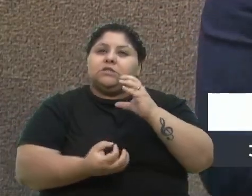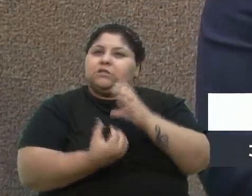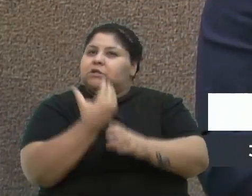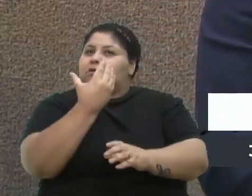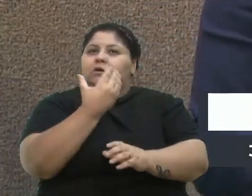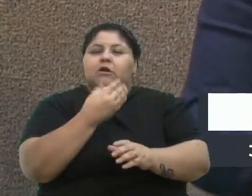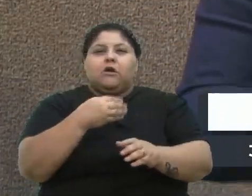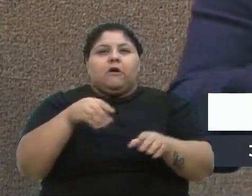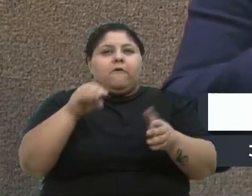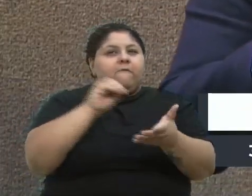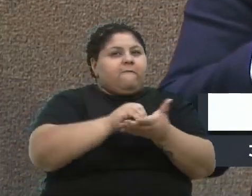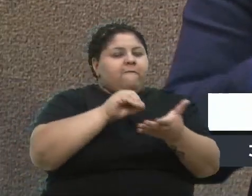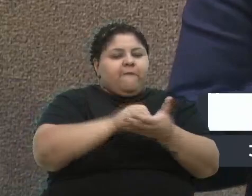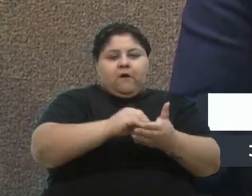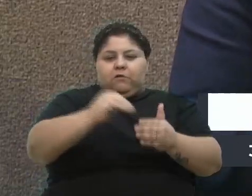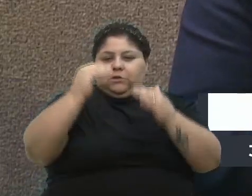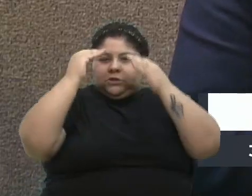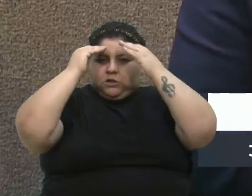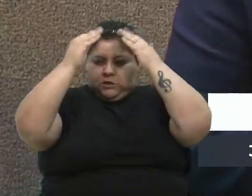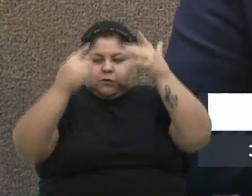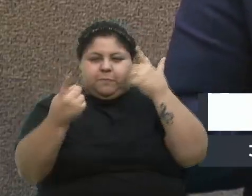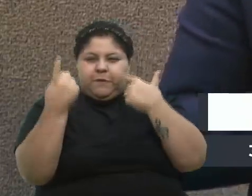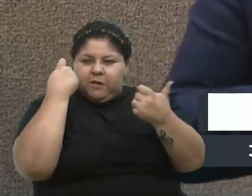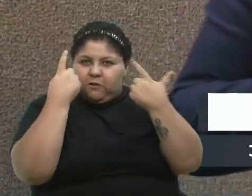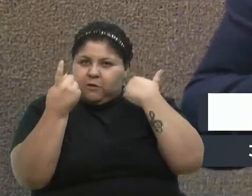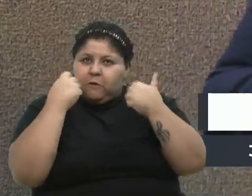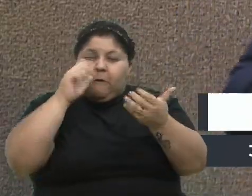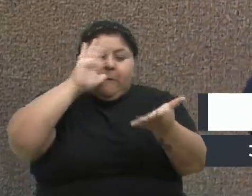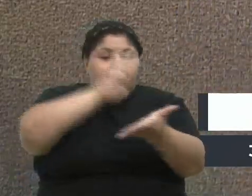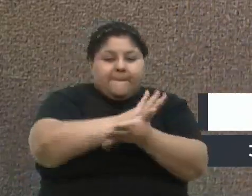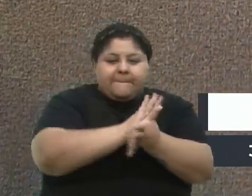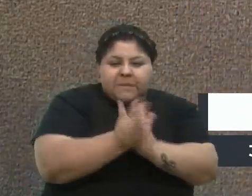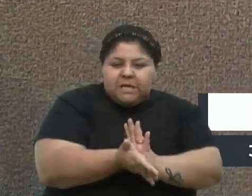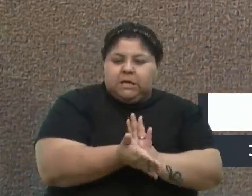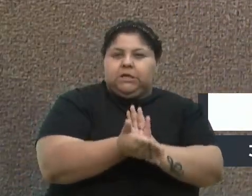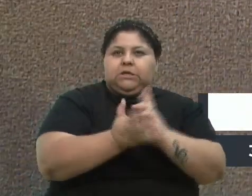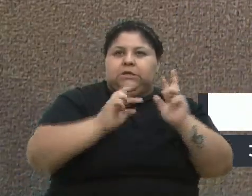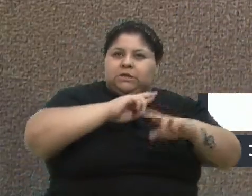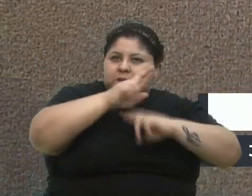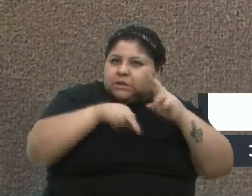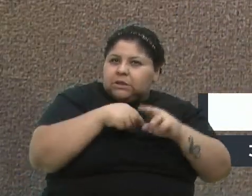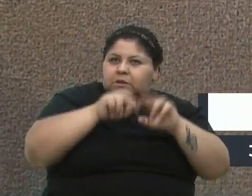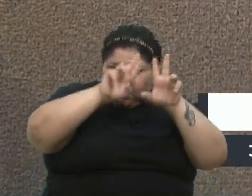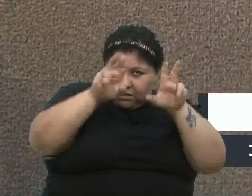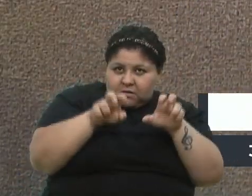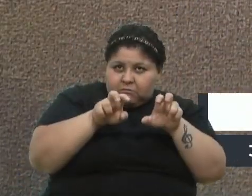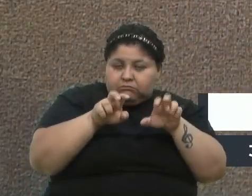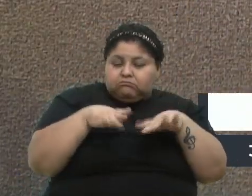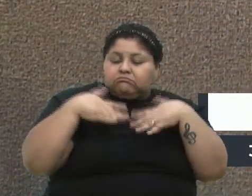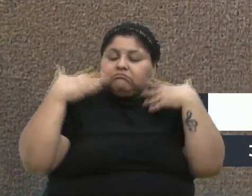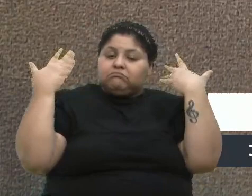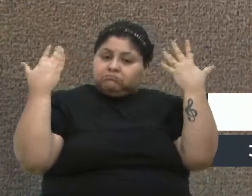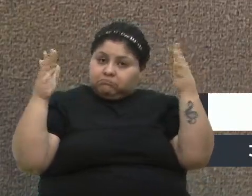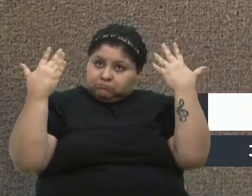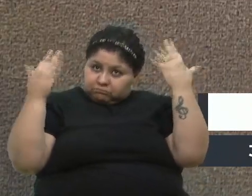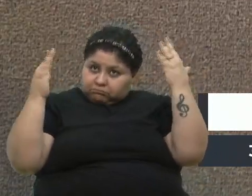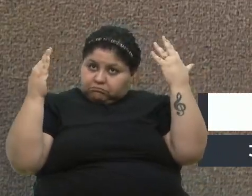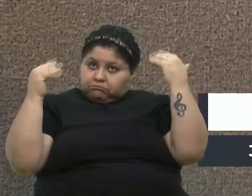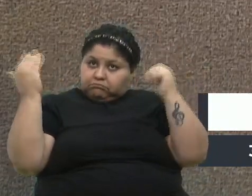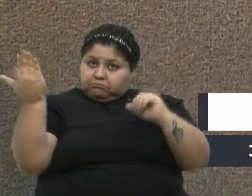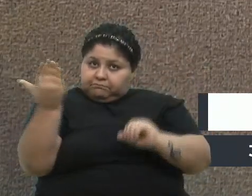se houver violência, se houver preconceito em relação a esse tema. Então, parabéns, Vossa